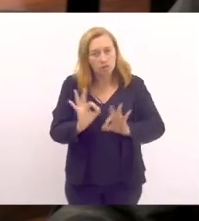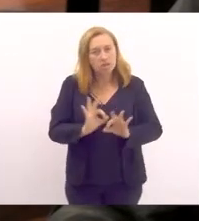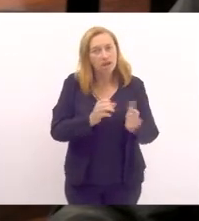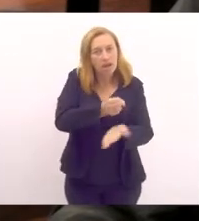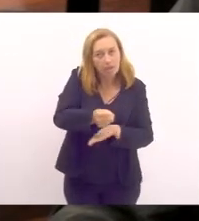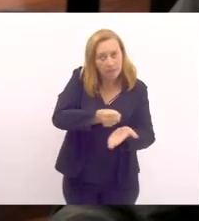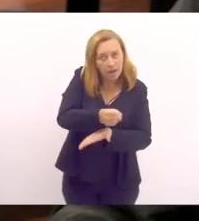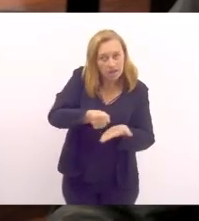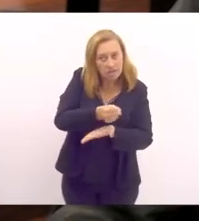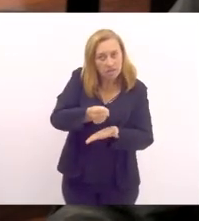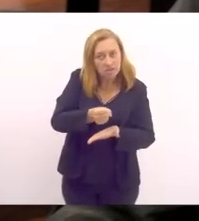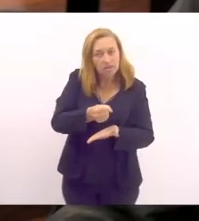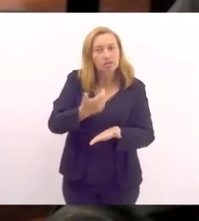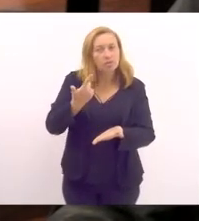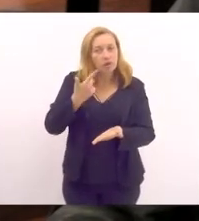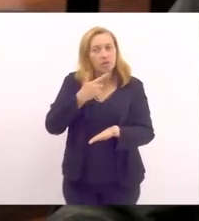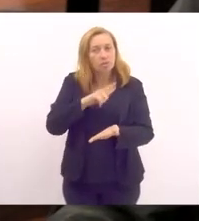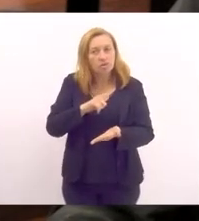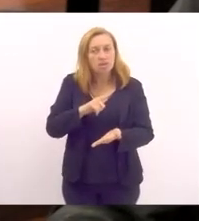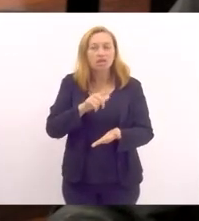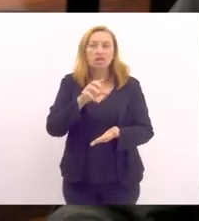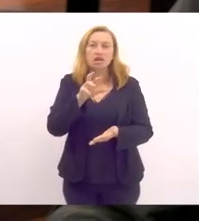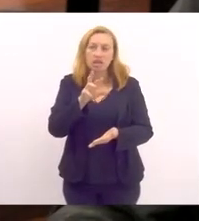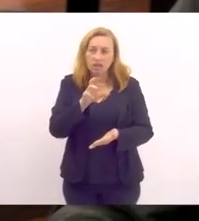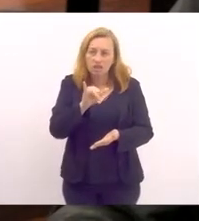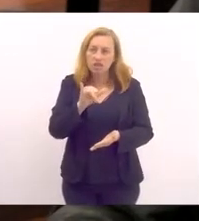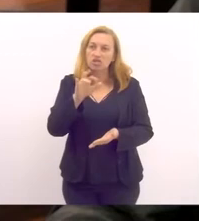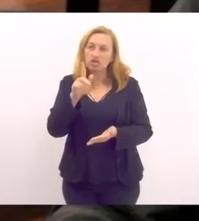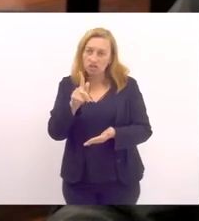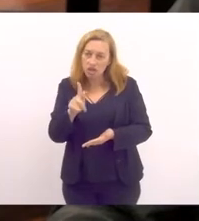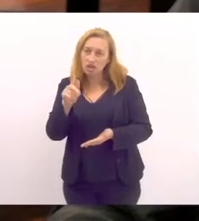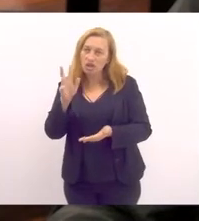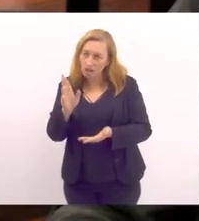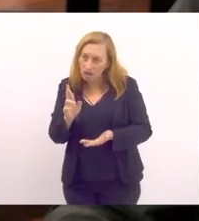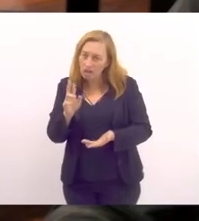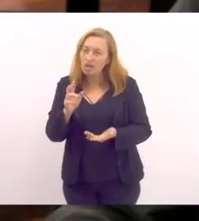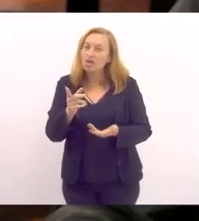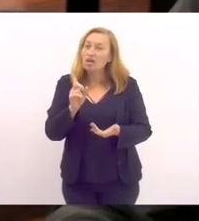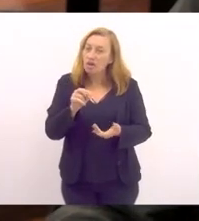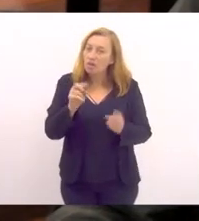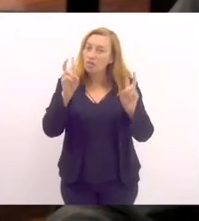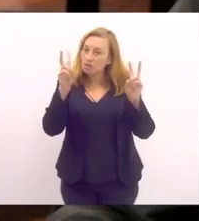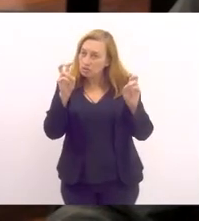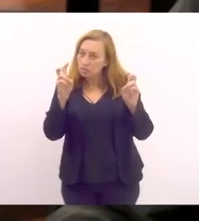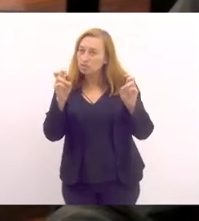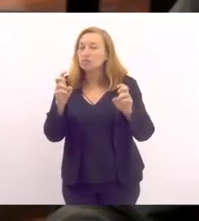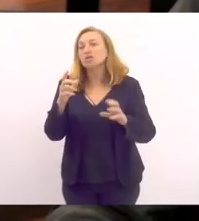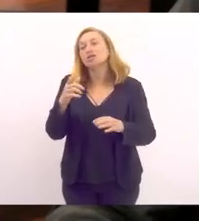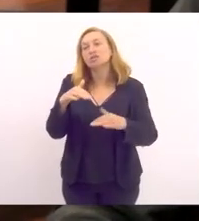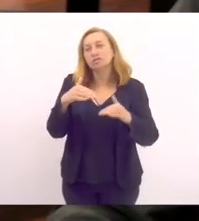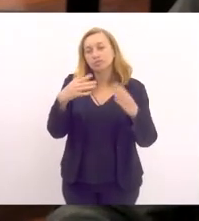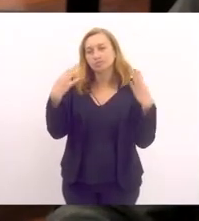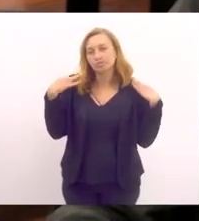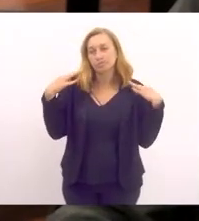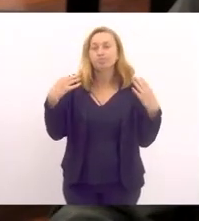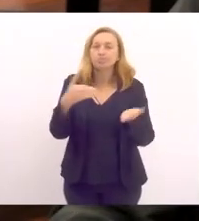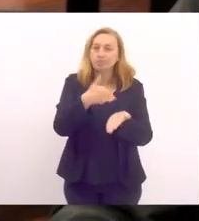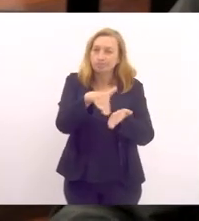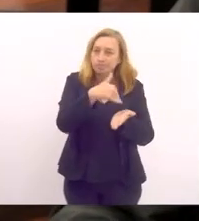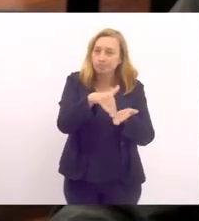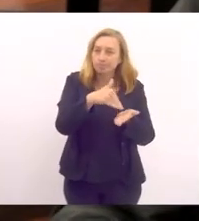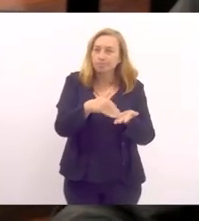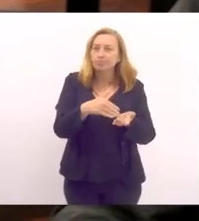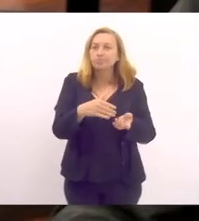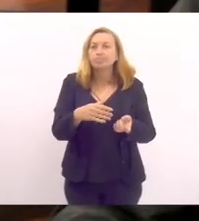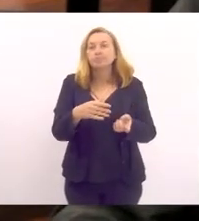base para a gente chegar na IGR e a gente vir passando. E isso é uma questão que eu acho que a Secretaria de Turismo... e aí o senhor leva